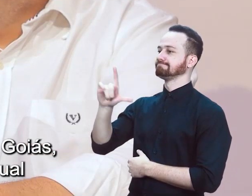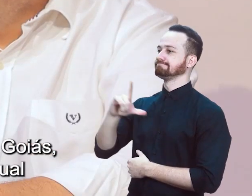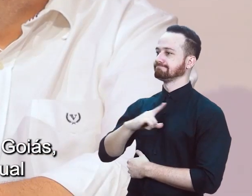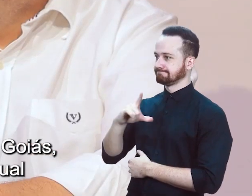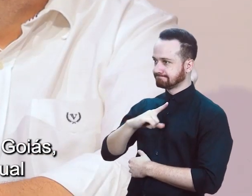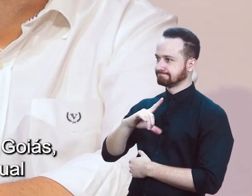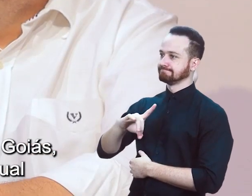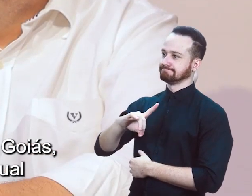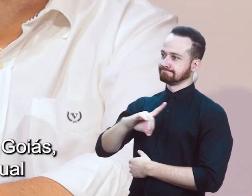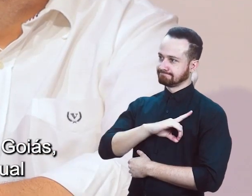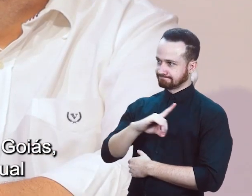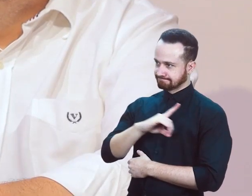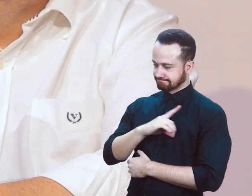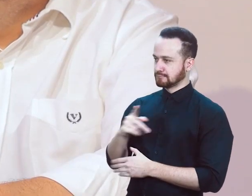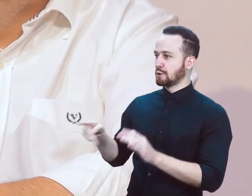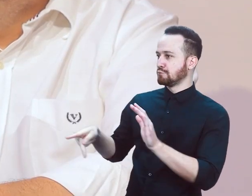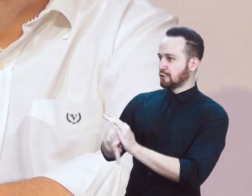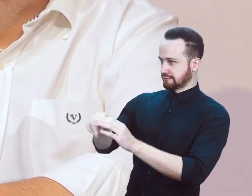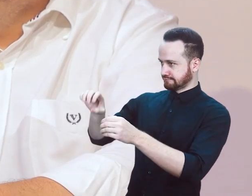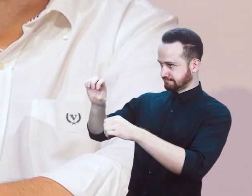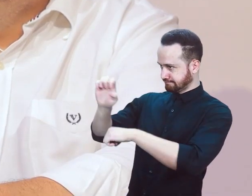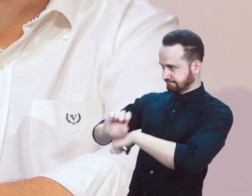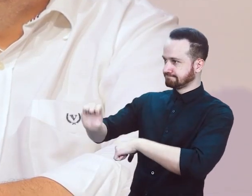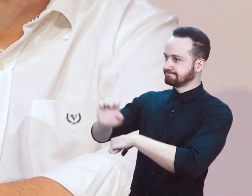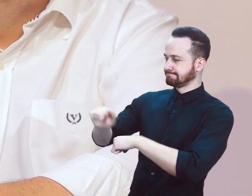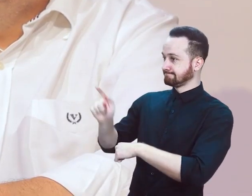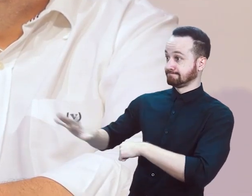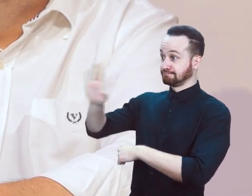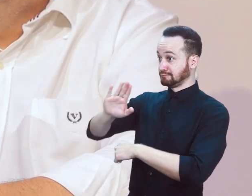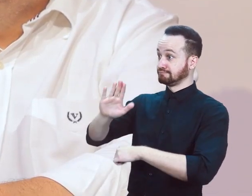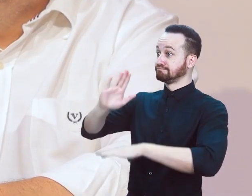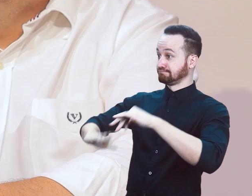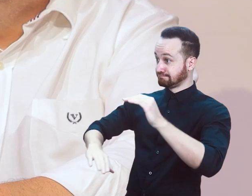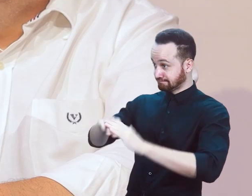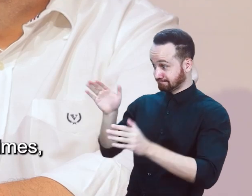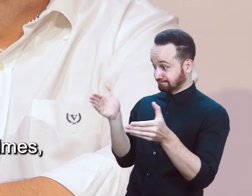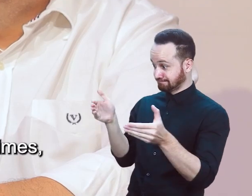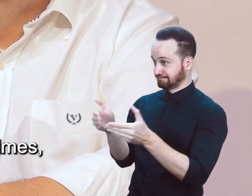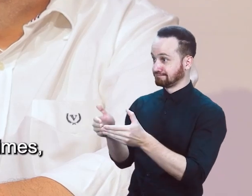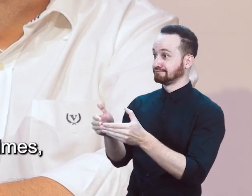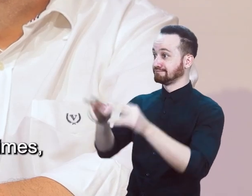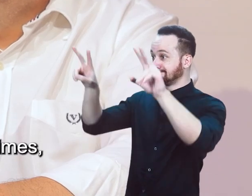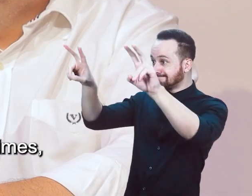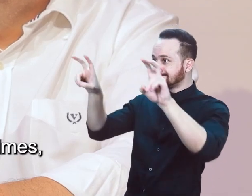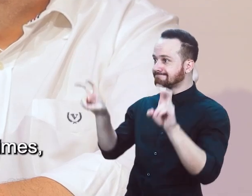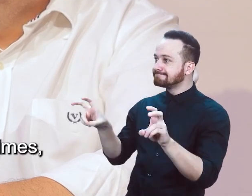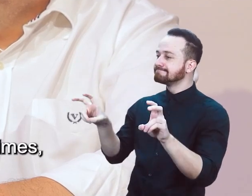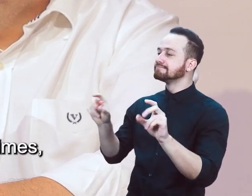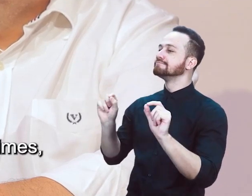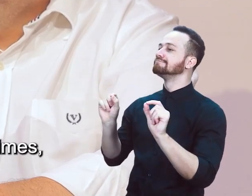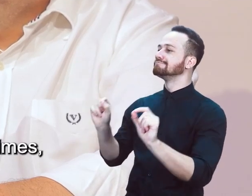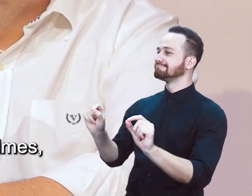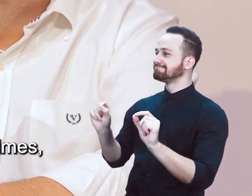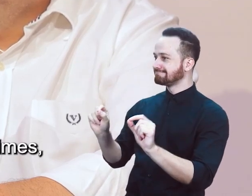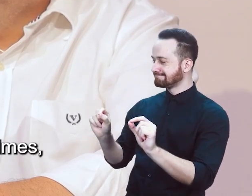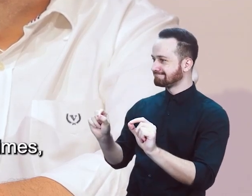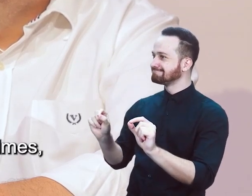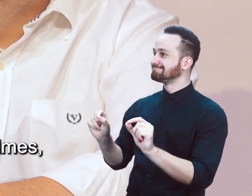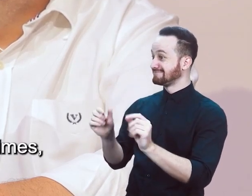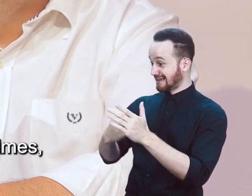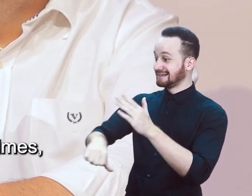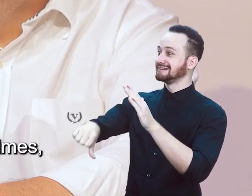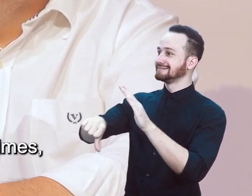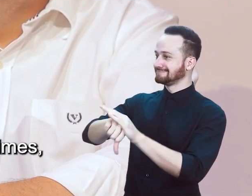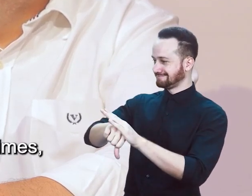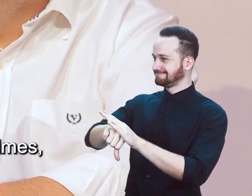uma delegacia estadual, né, especializada para tratar apenas desses tipos de